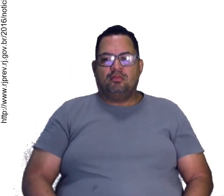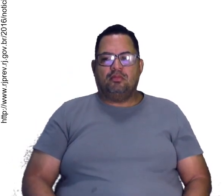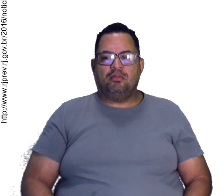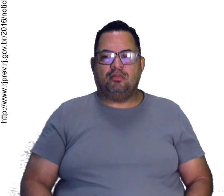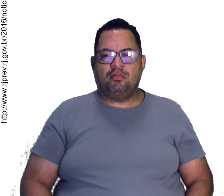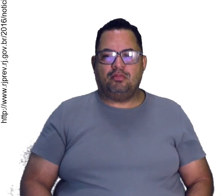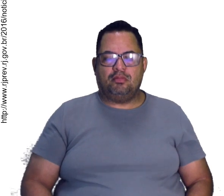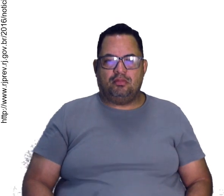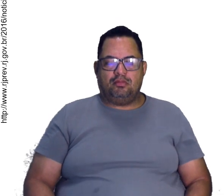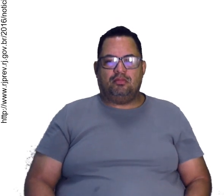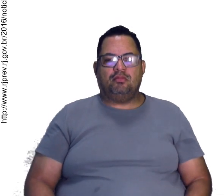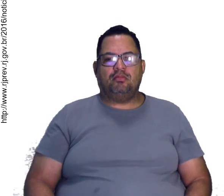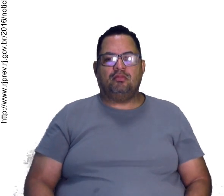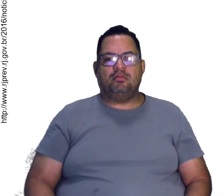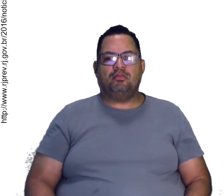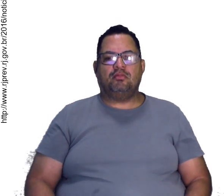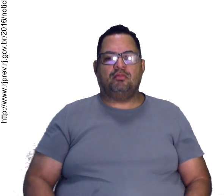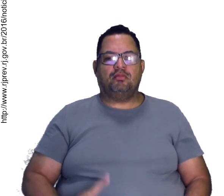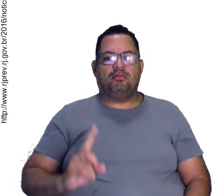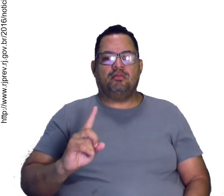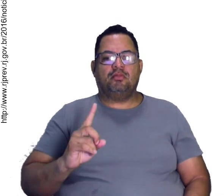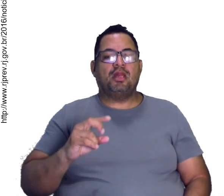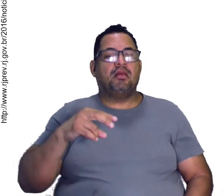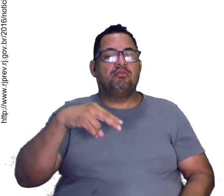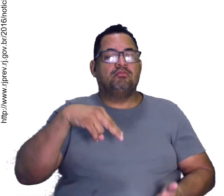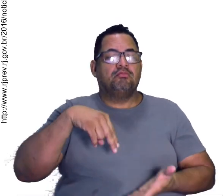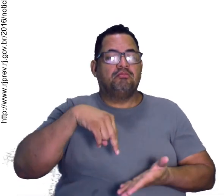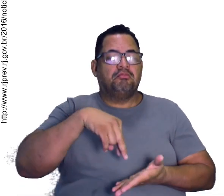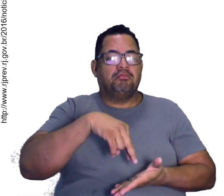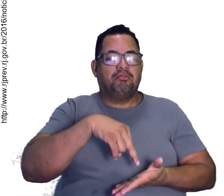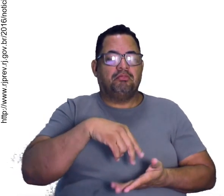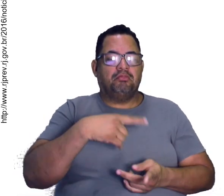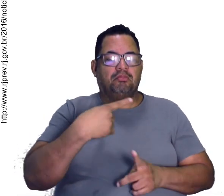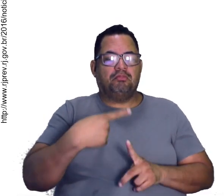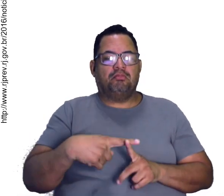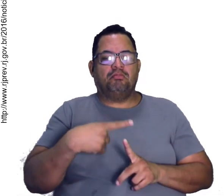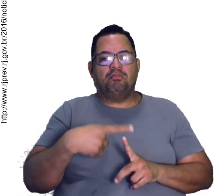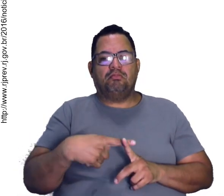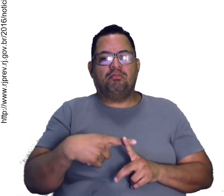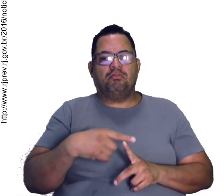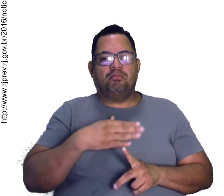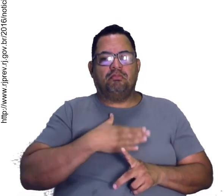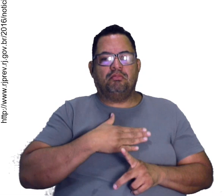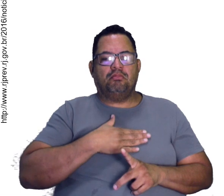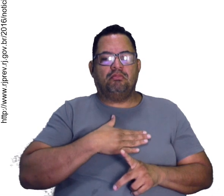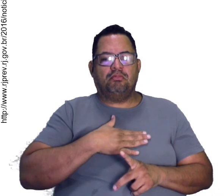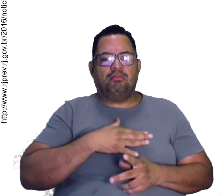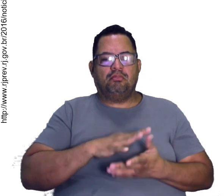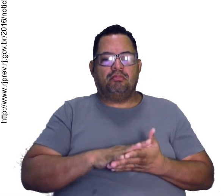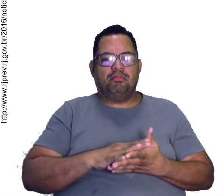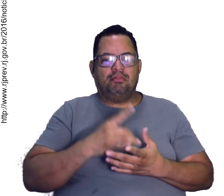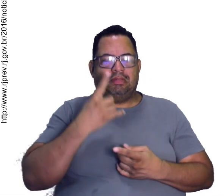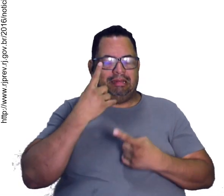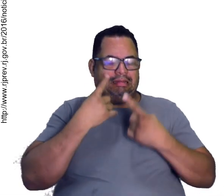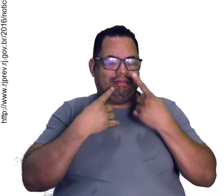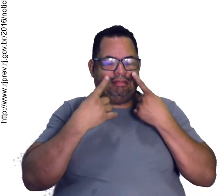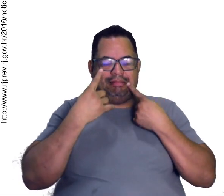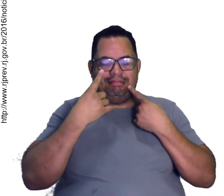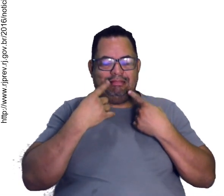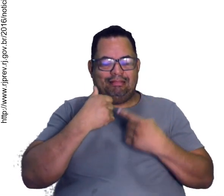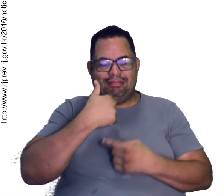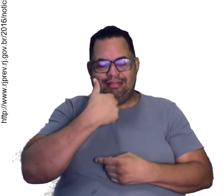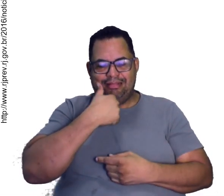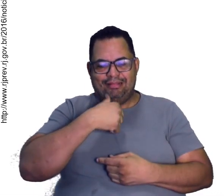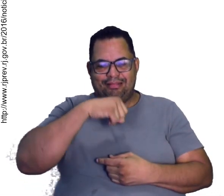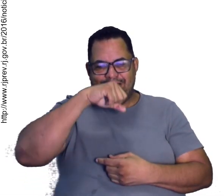para o outro. Ei, não pise nisso aí. Por quê? A minha mãe chora quando pisa. Quer dizer, com certeza a mãe dela